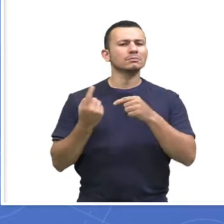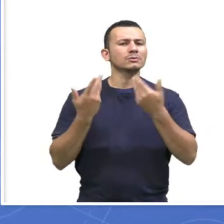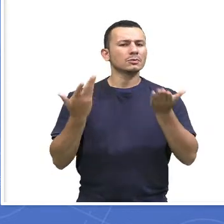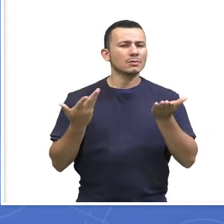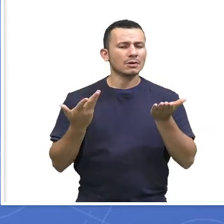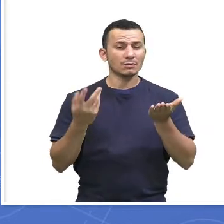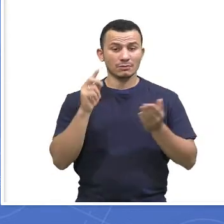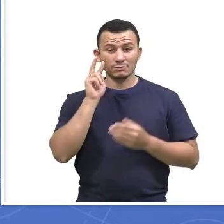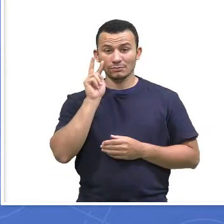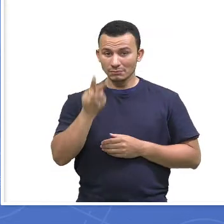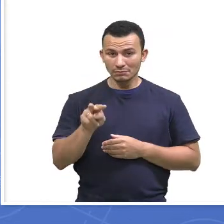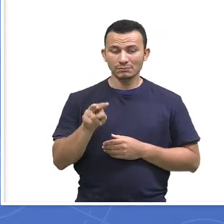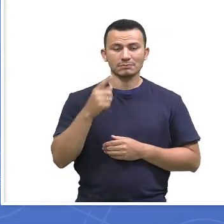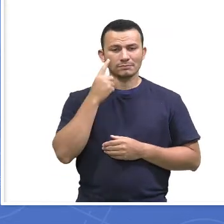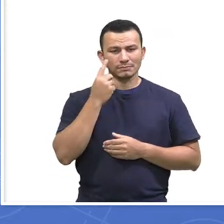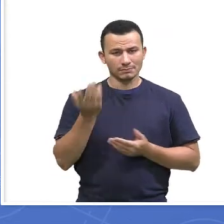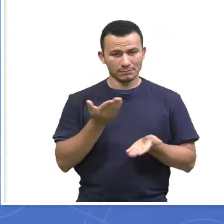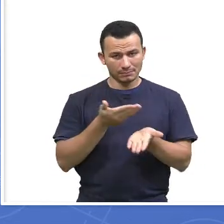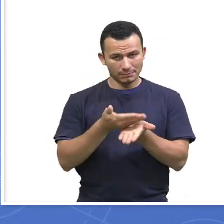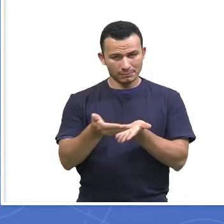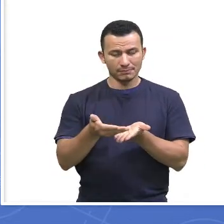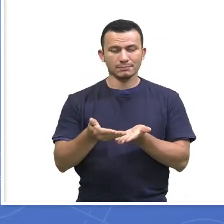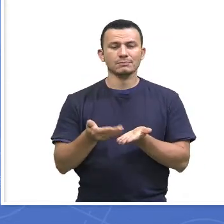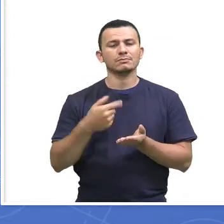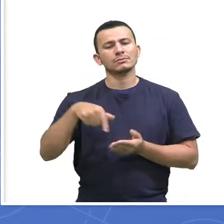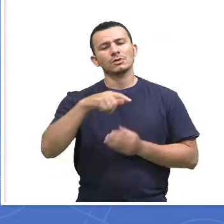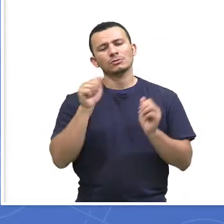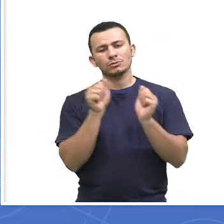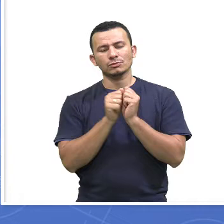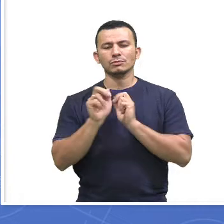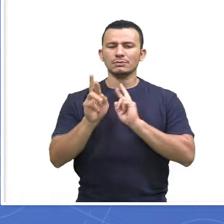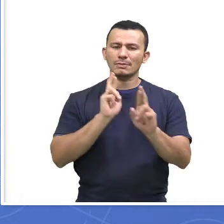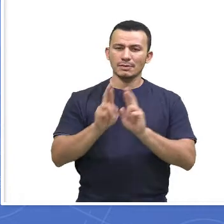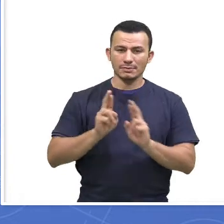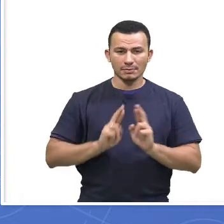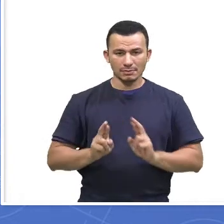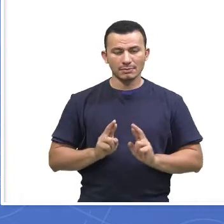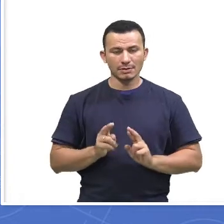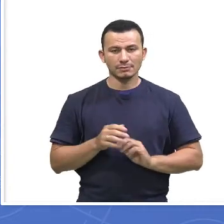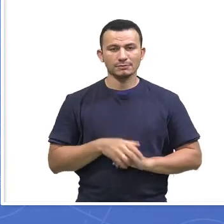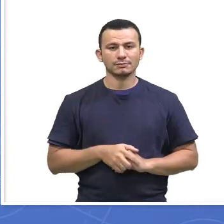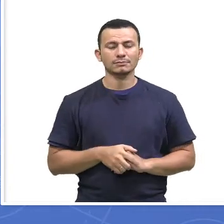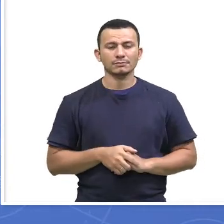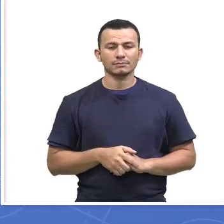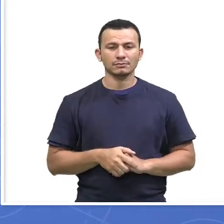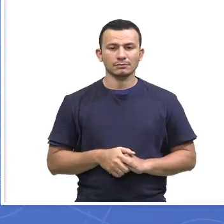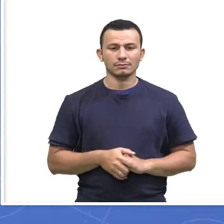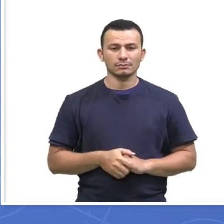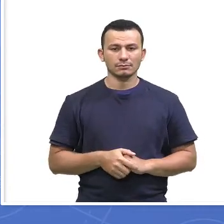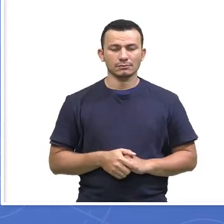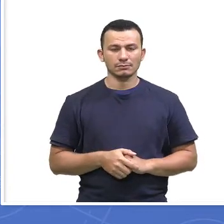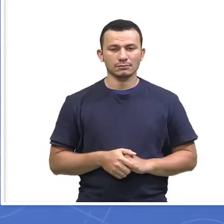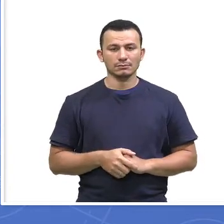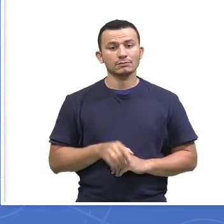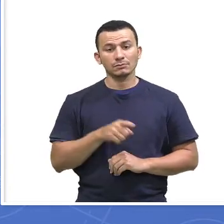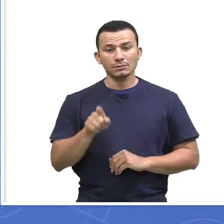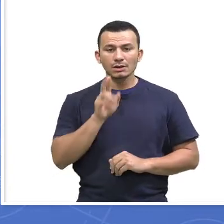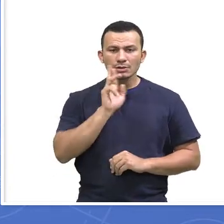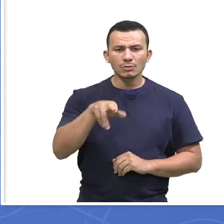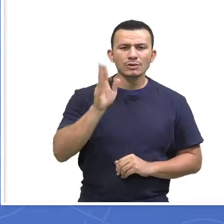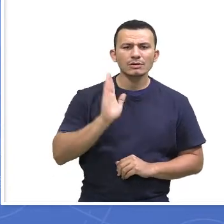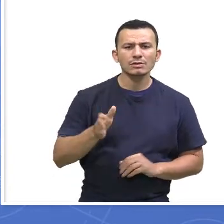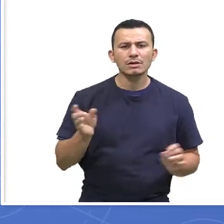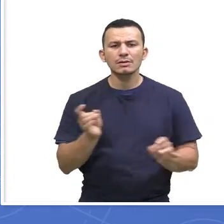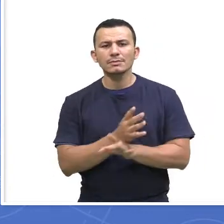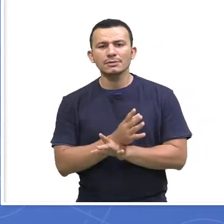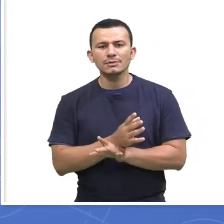para vocês, para a gente responder juntos daqui a pouquinho, né? Quando vocês, então, já marcaram, né? Vocês já